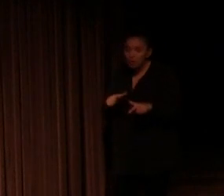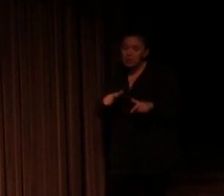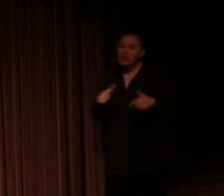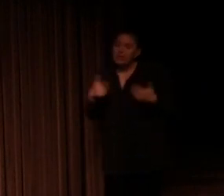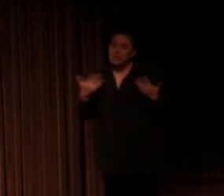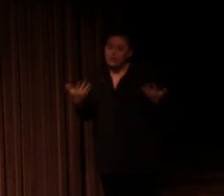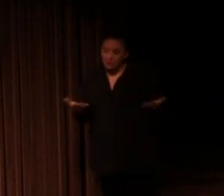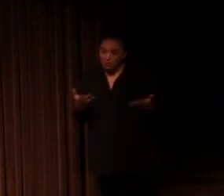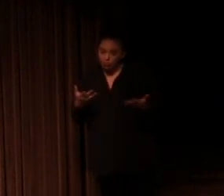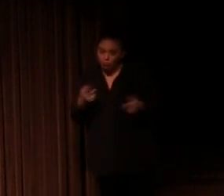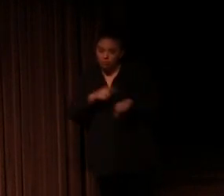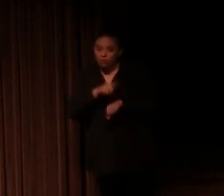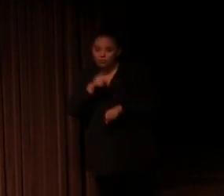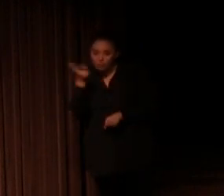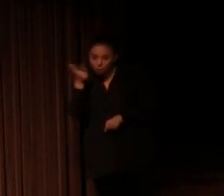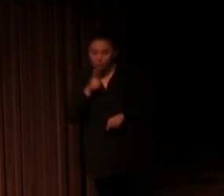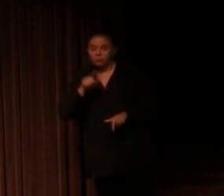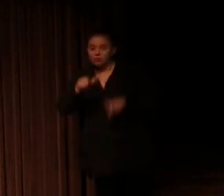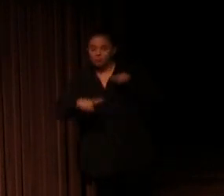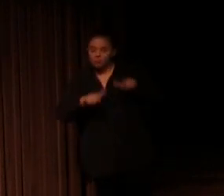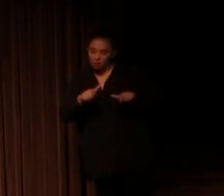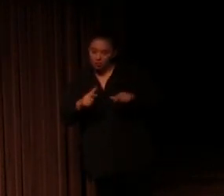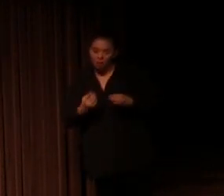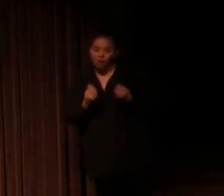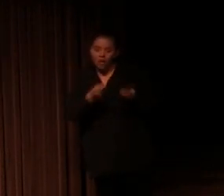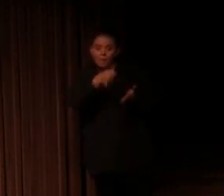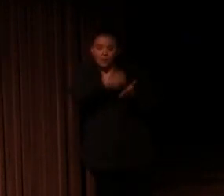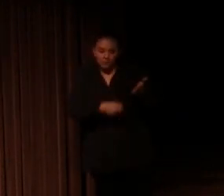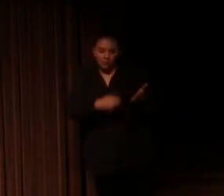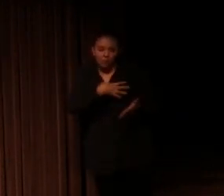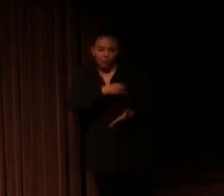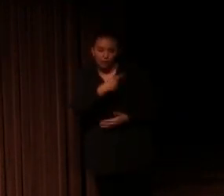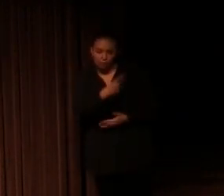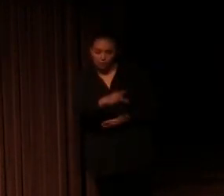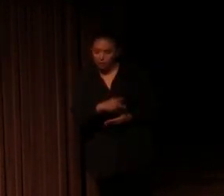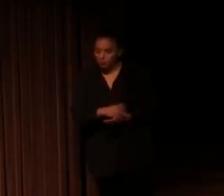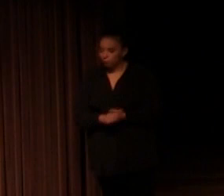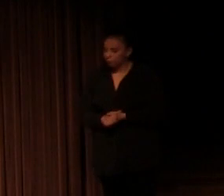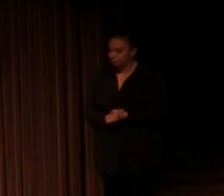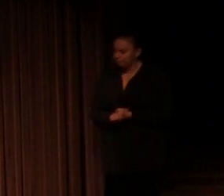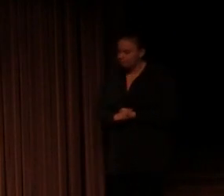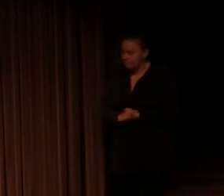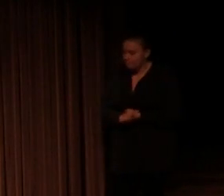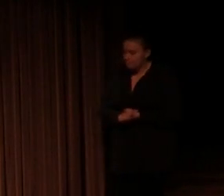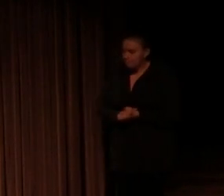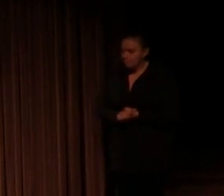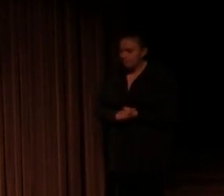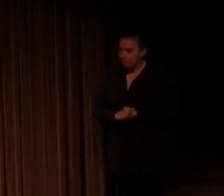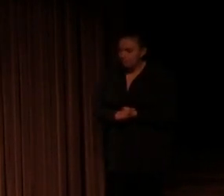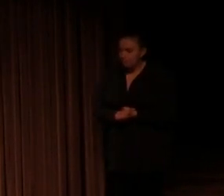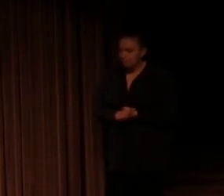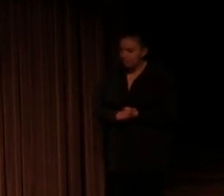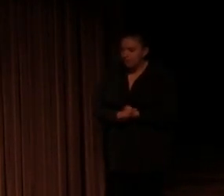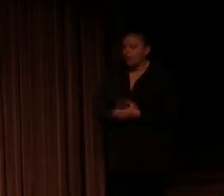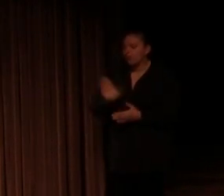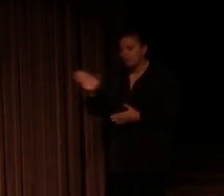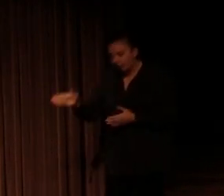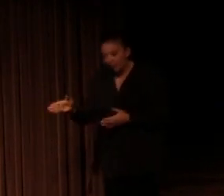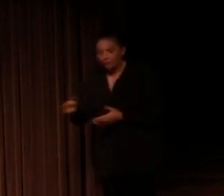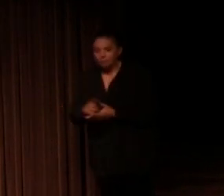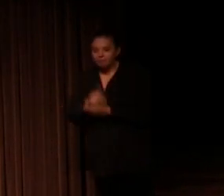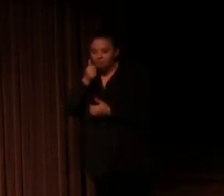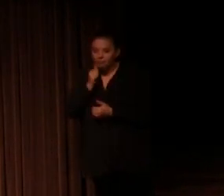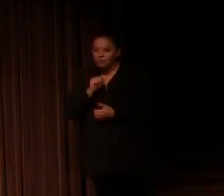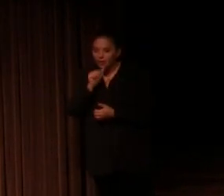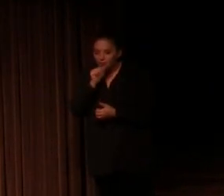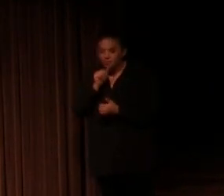porque daí você vai estar trabalhando a gente garante a vaga aí ela chegava no empregador e